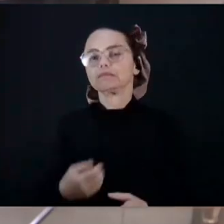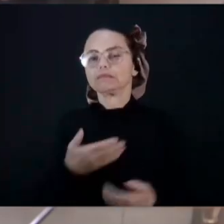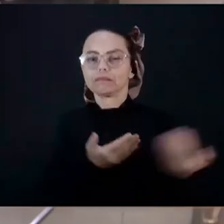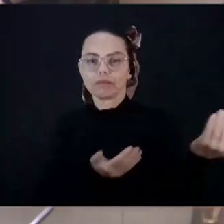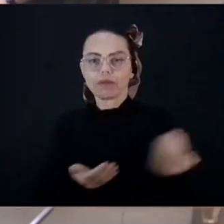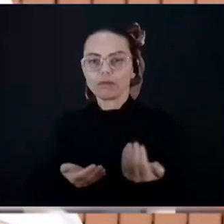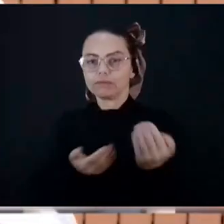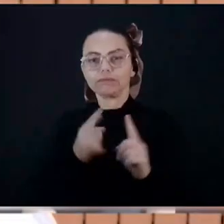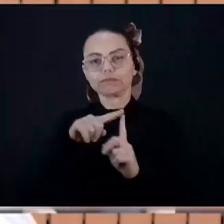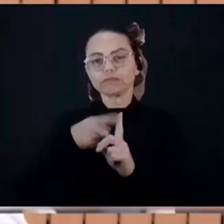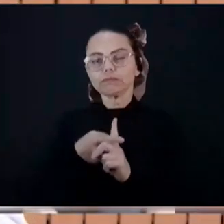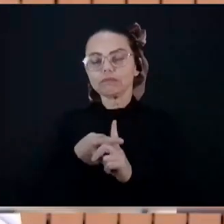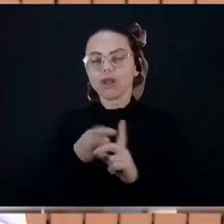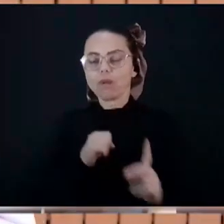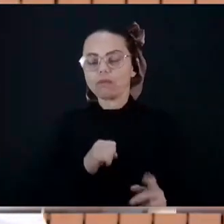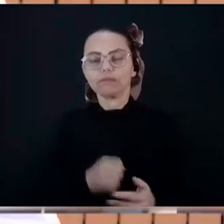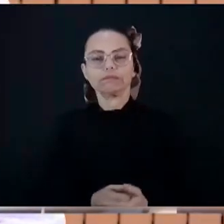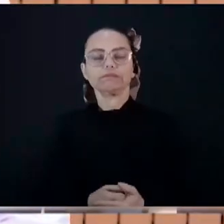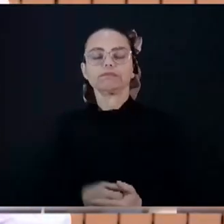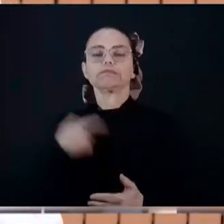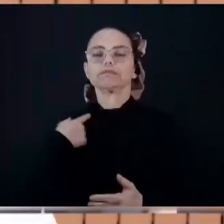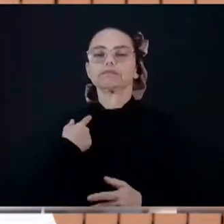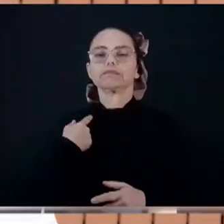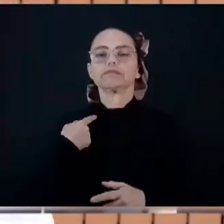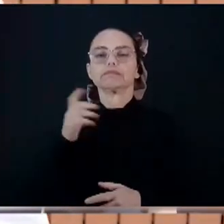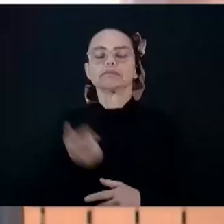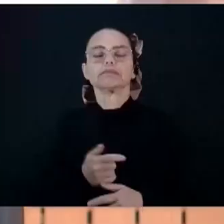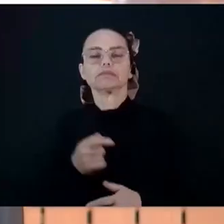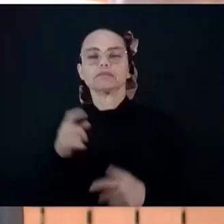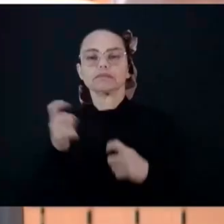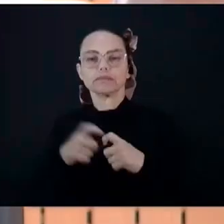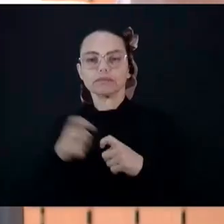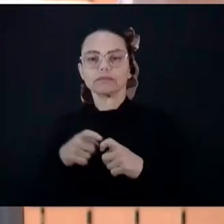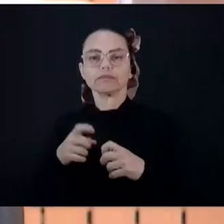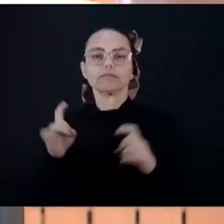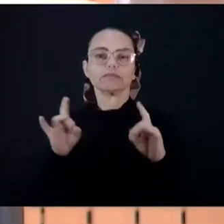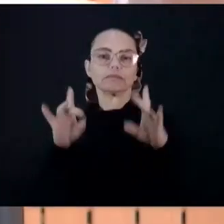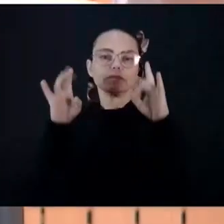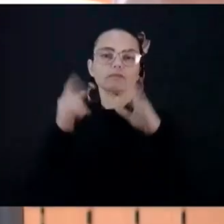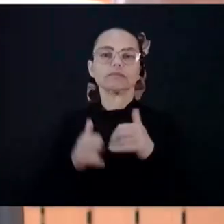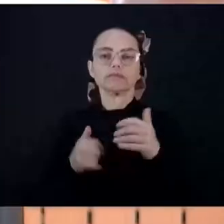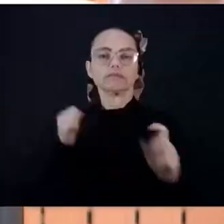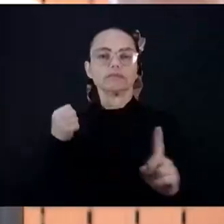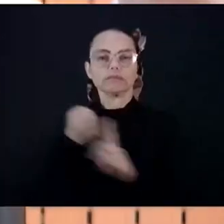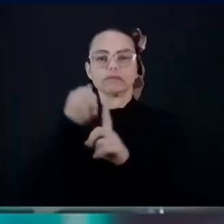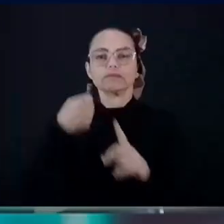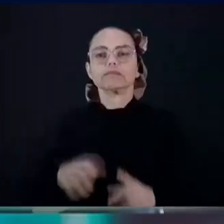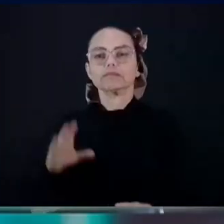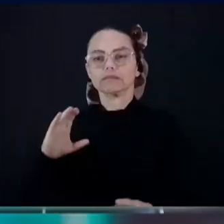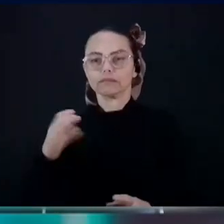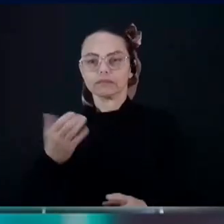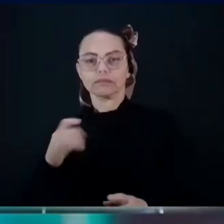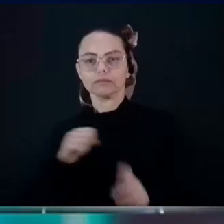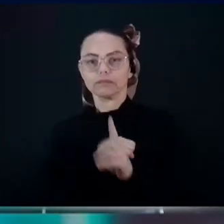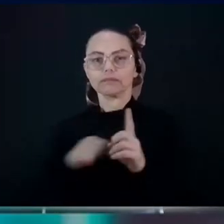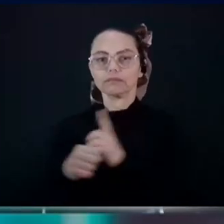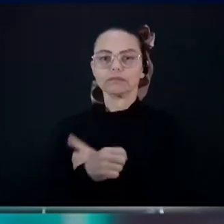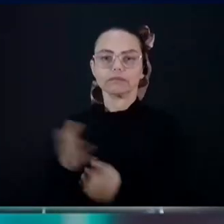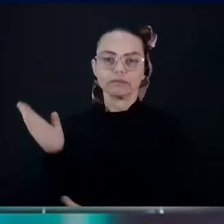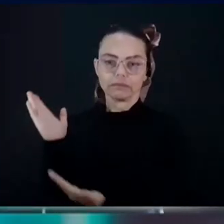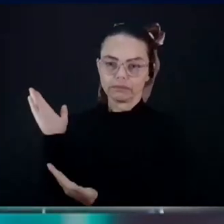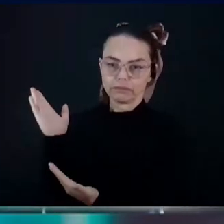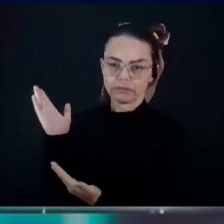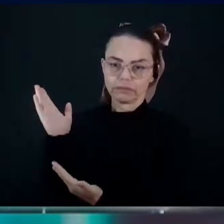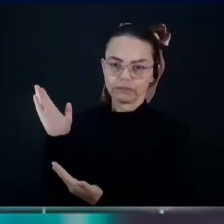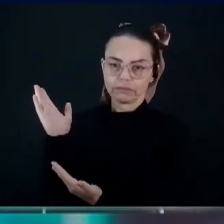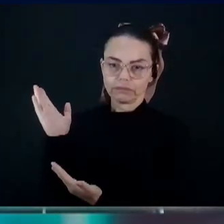reuniu juristas, médicos e especialistas para analisar os impactos científicos, sociais e jurídicos do aborto tardio